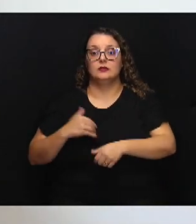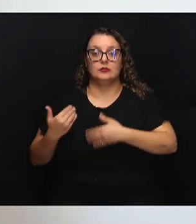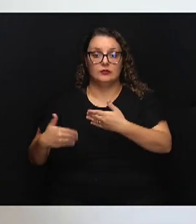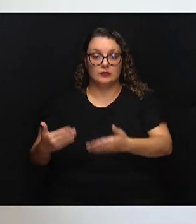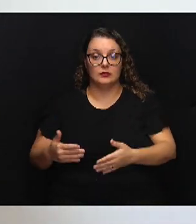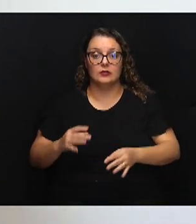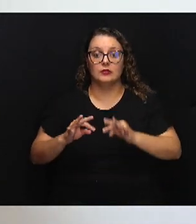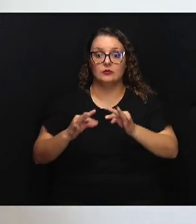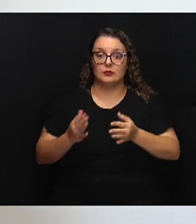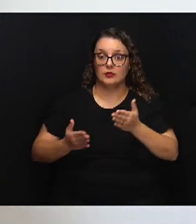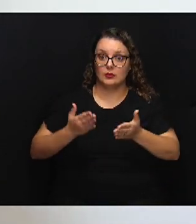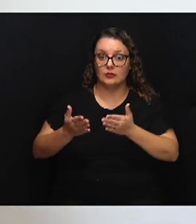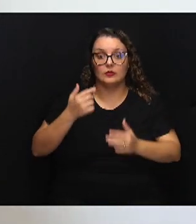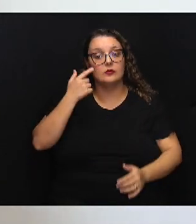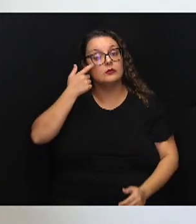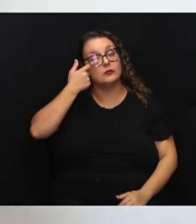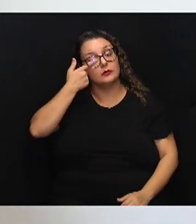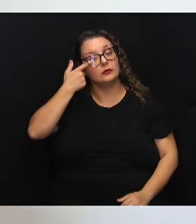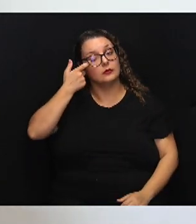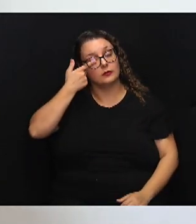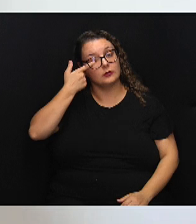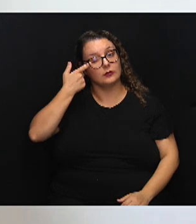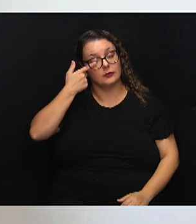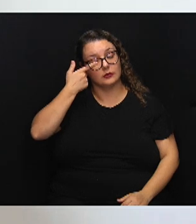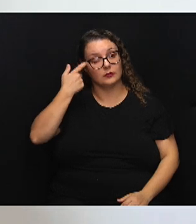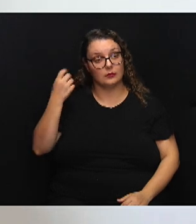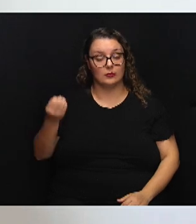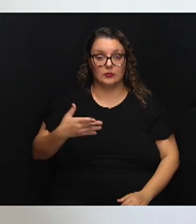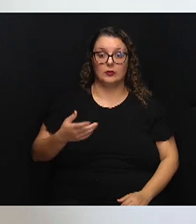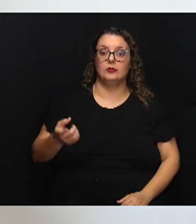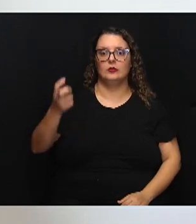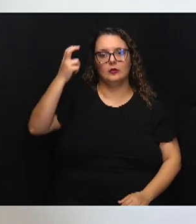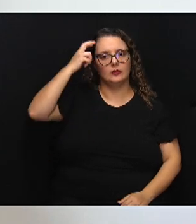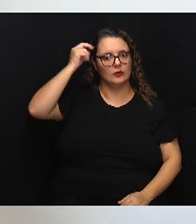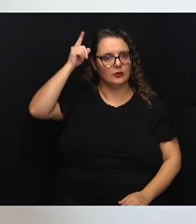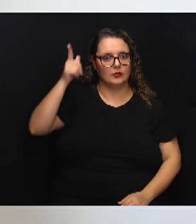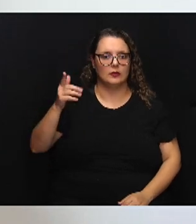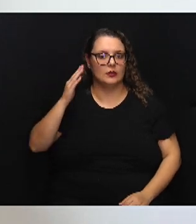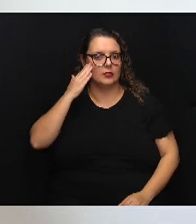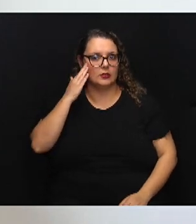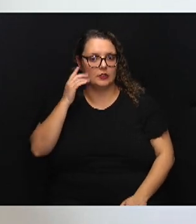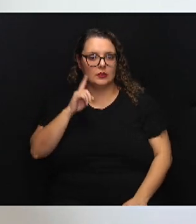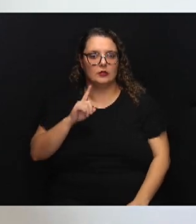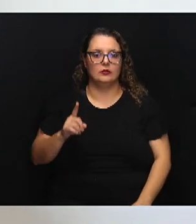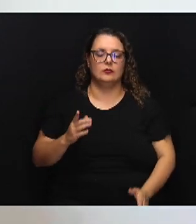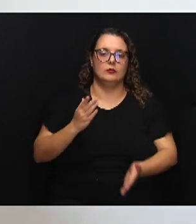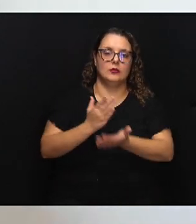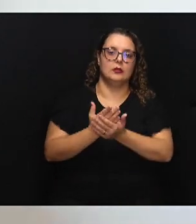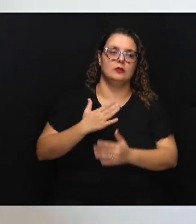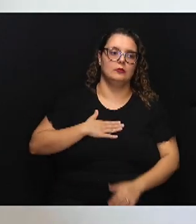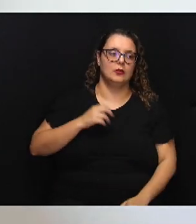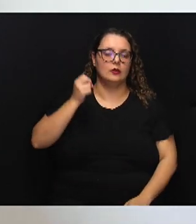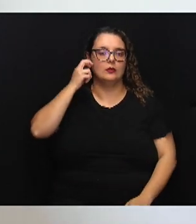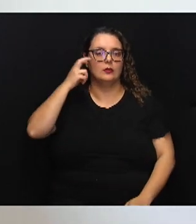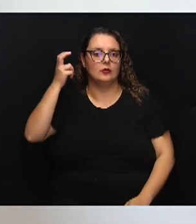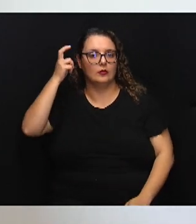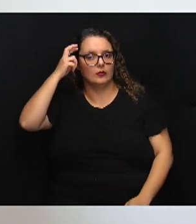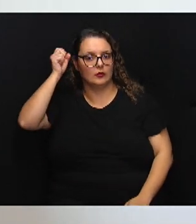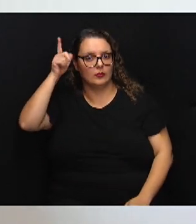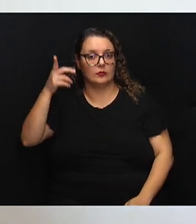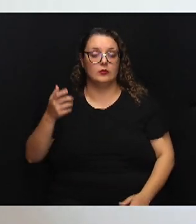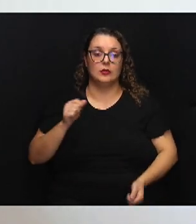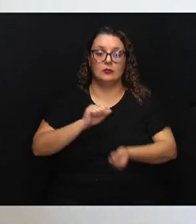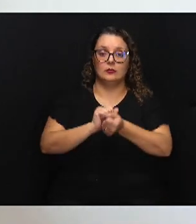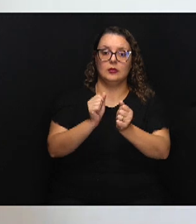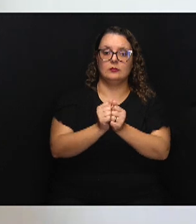para lidar com o outro, para lidar com a nova cultura, entender, eu não vou abrir mão da minha cultura, mas também eu preciso me adaptar a essa nova cultura,